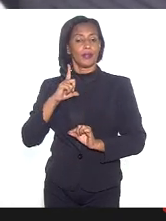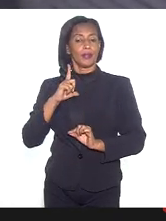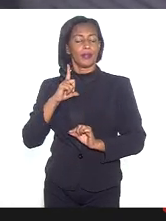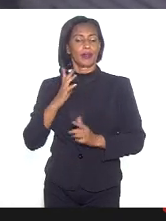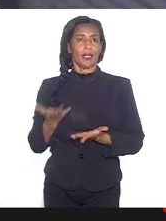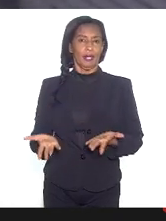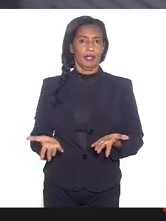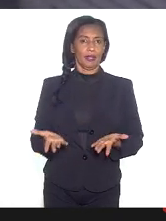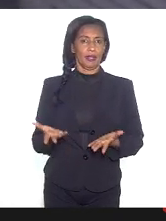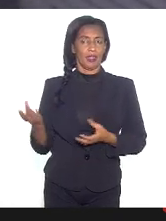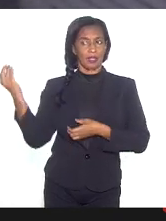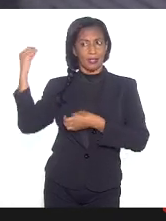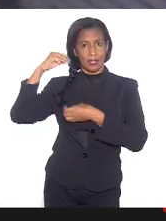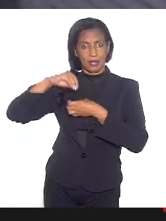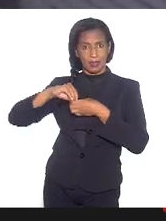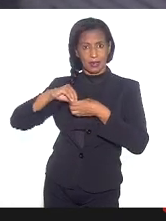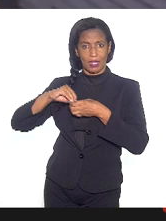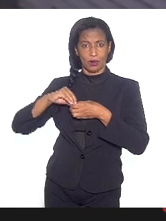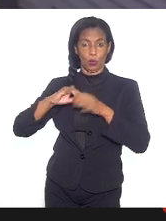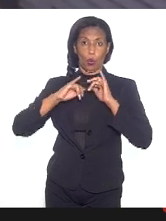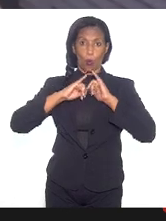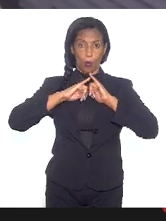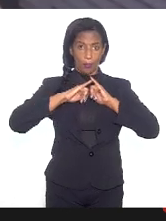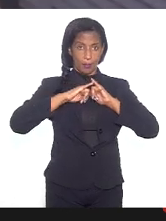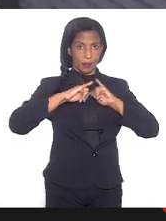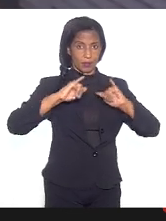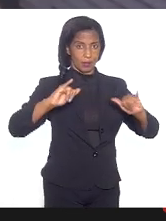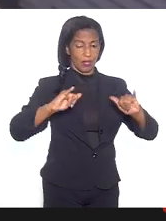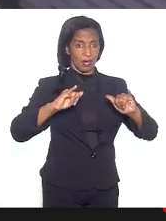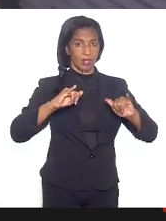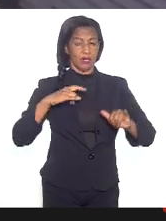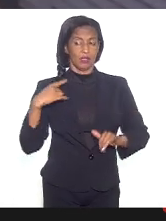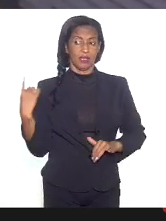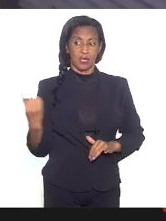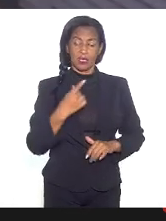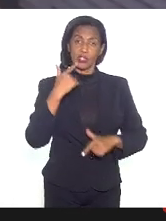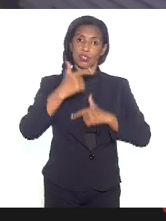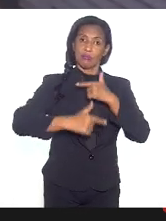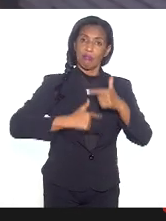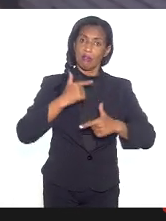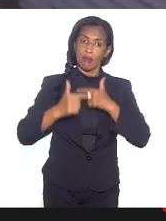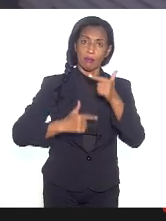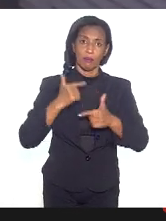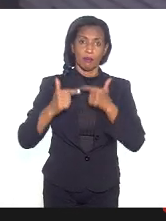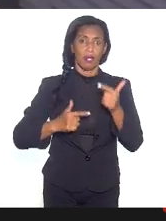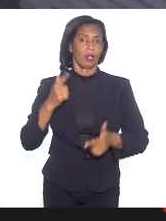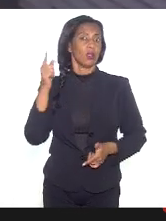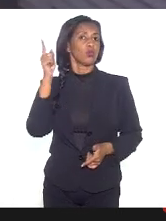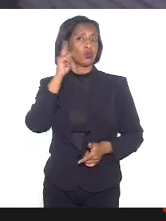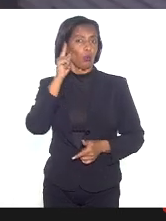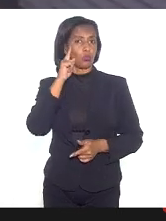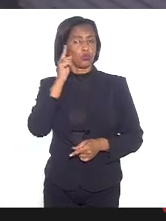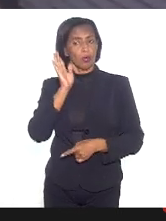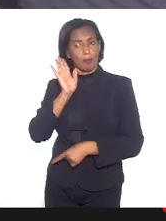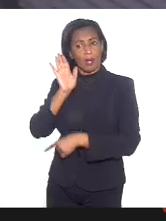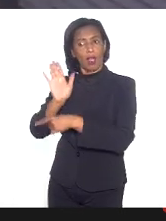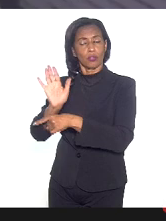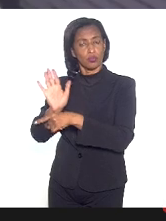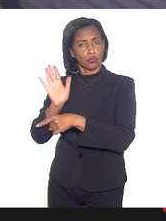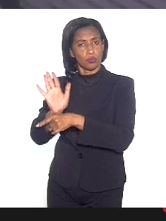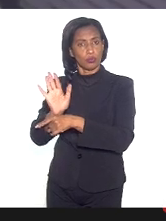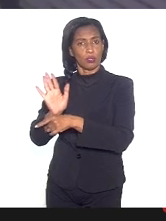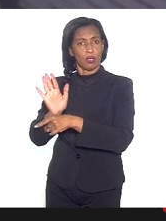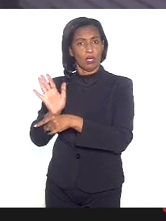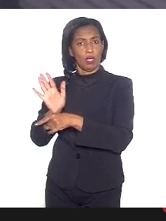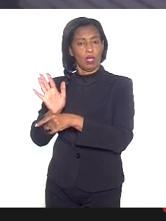nosso, né, como mensagem, é que a gente trabalha diariamente para esse recompletamento. Mas